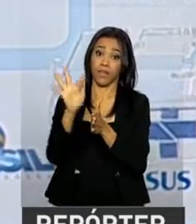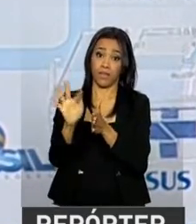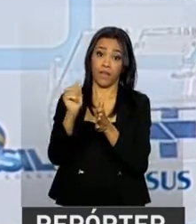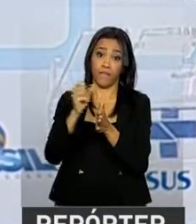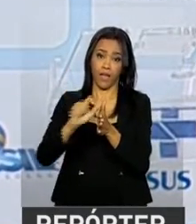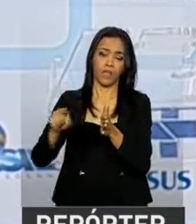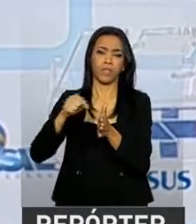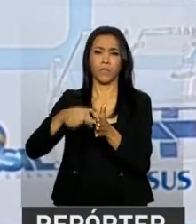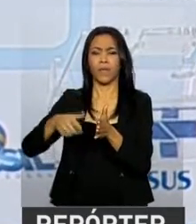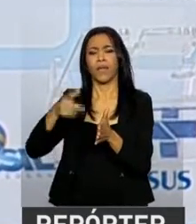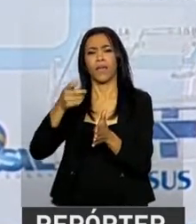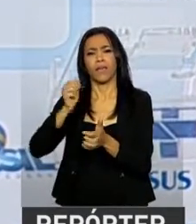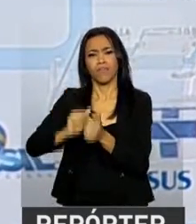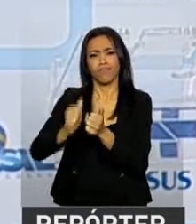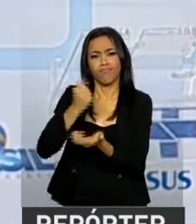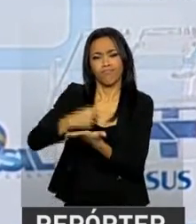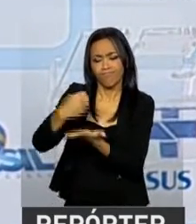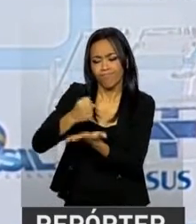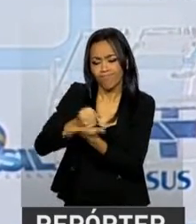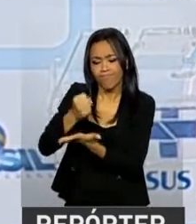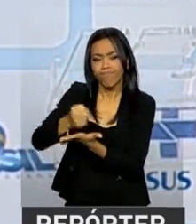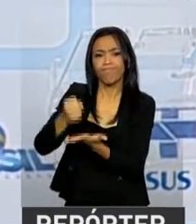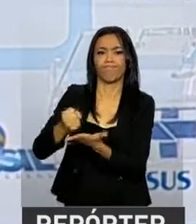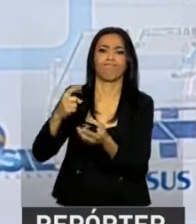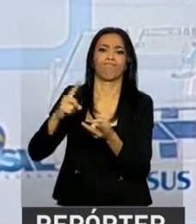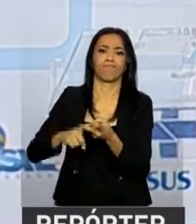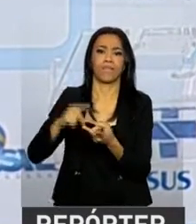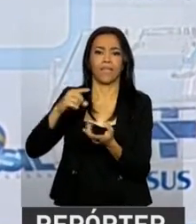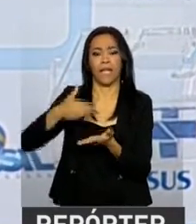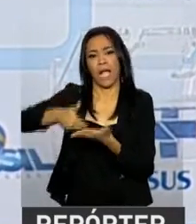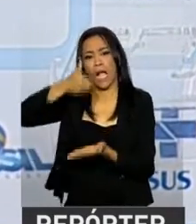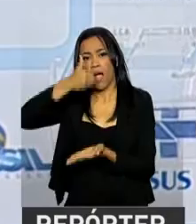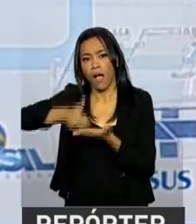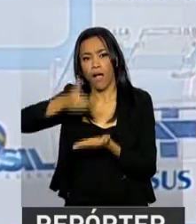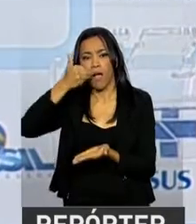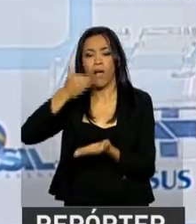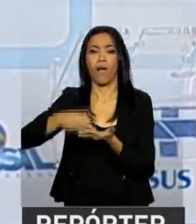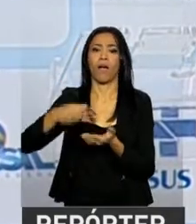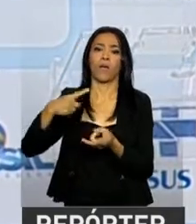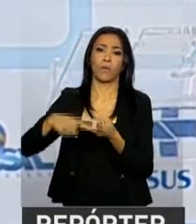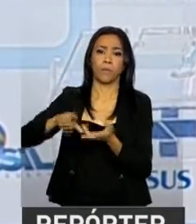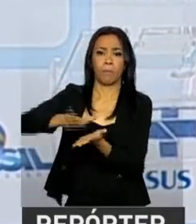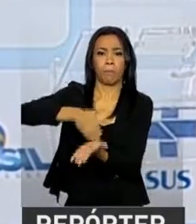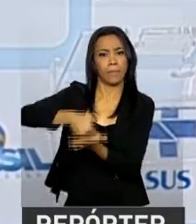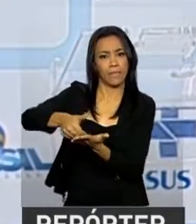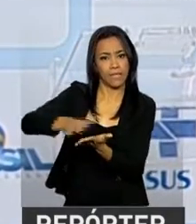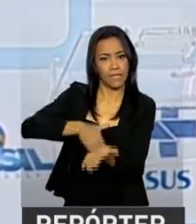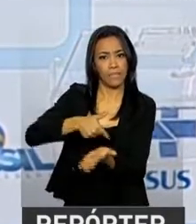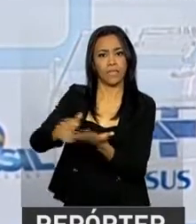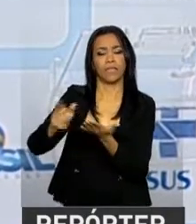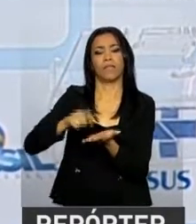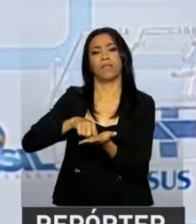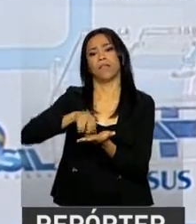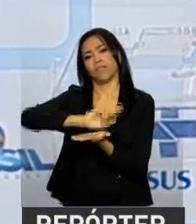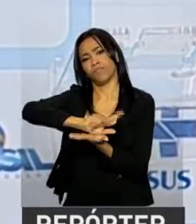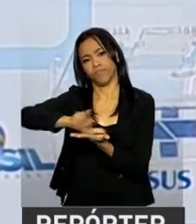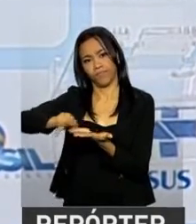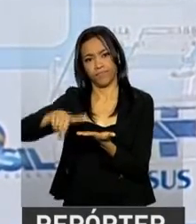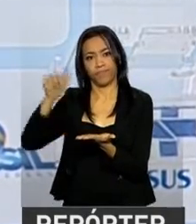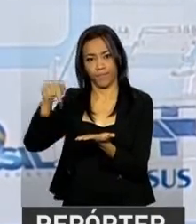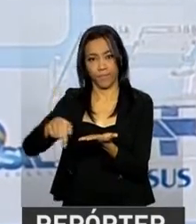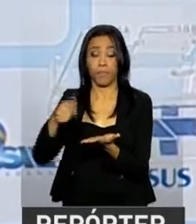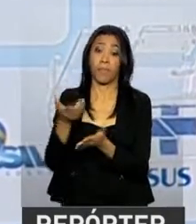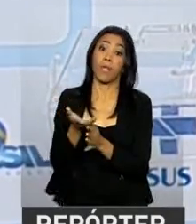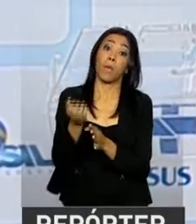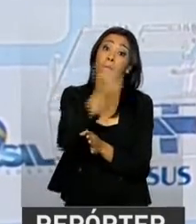pasta, temperos para arroz, caldos em cubo, também margarinas e cereais matinais. Na primeira fase, por exemplo, o foco